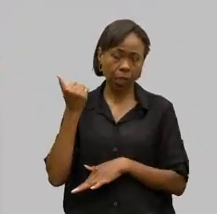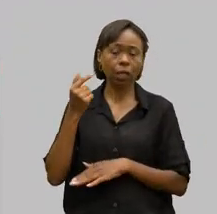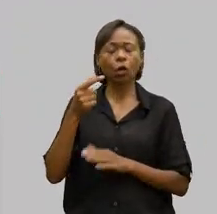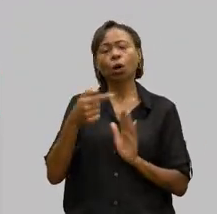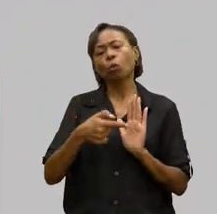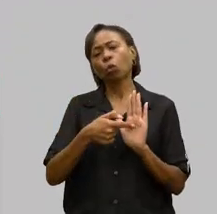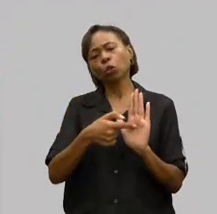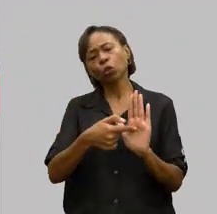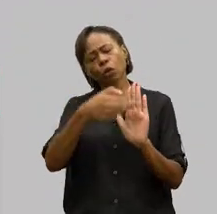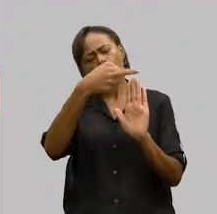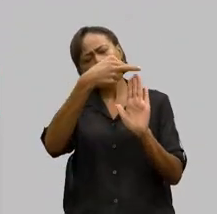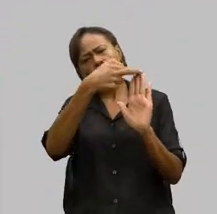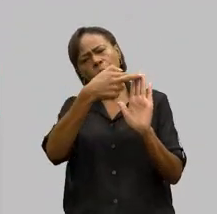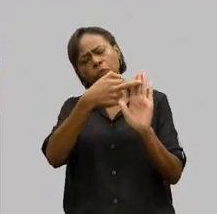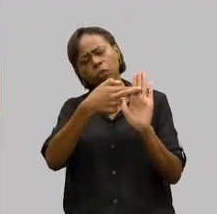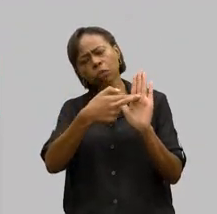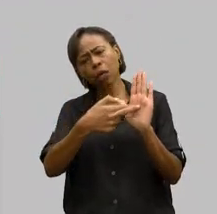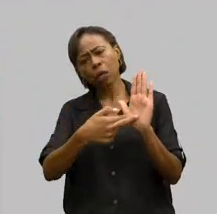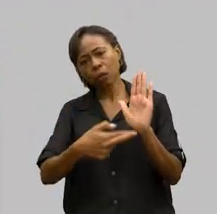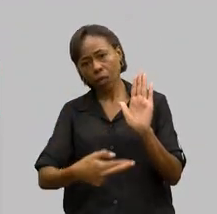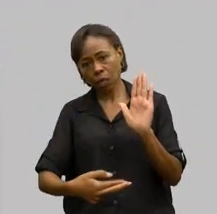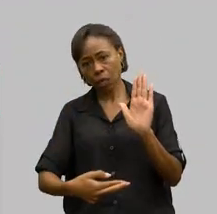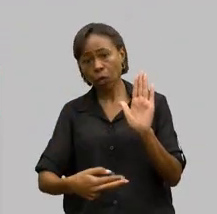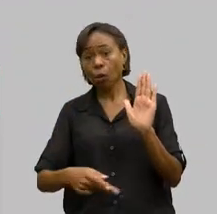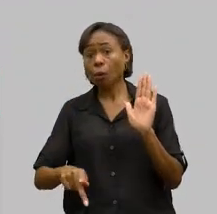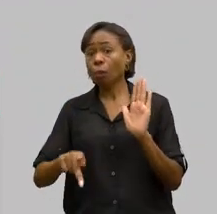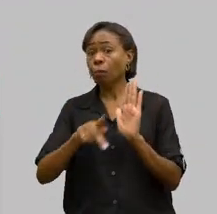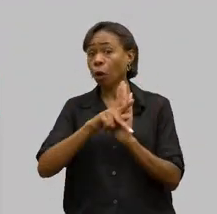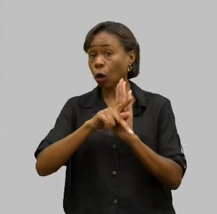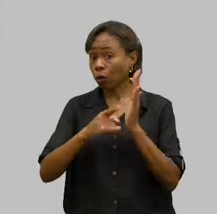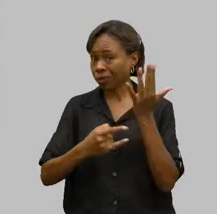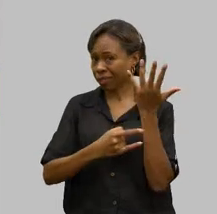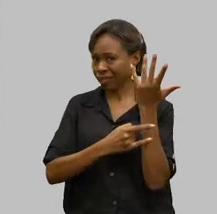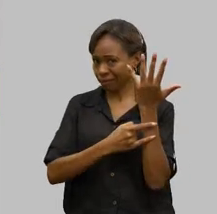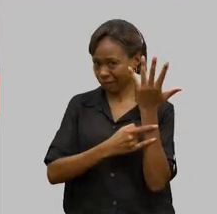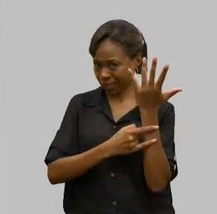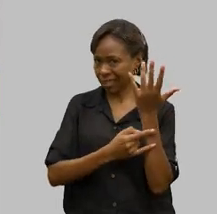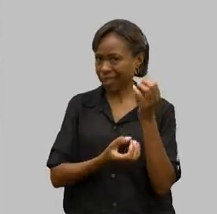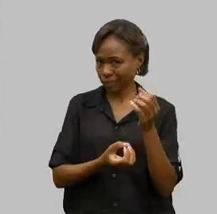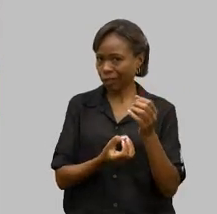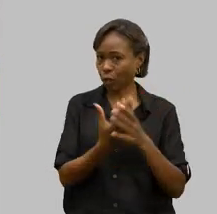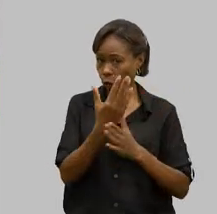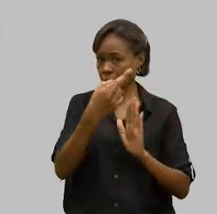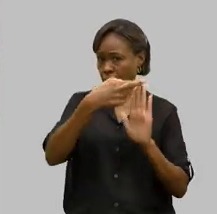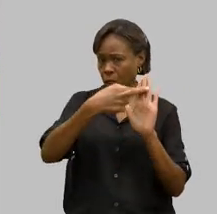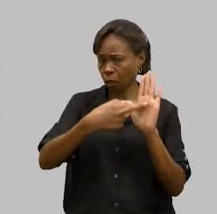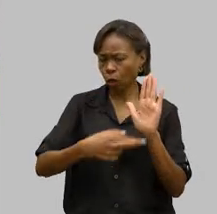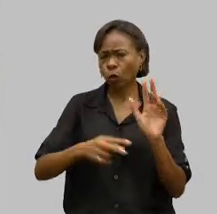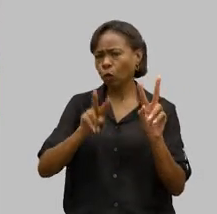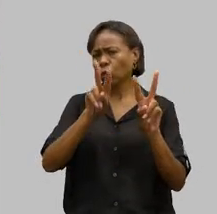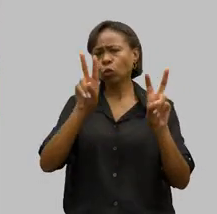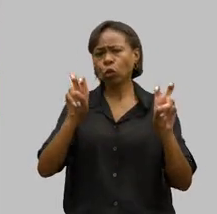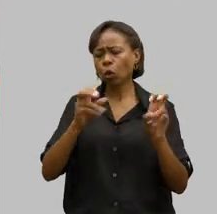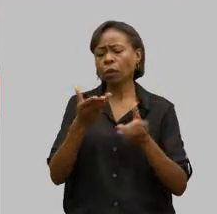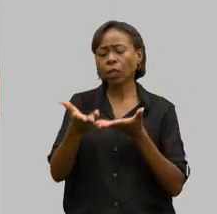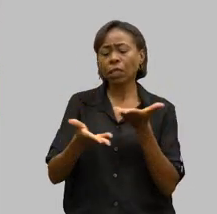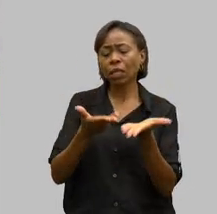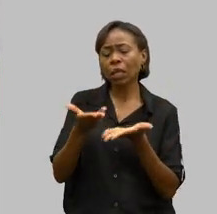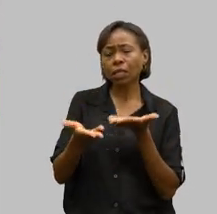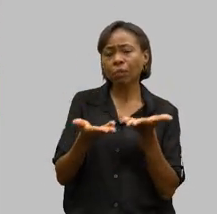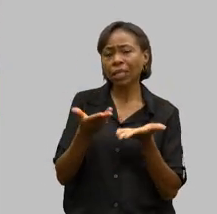relatório produzido pela Universidade Federal de Minas Gerais sobre a situação do atendimento à educação escolar